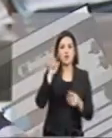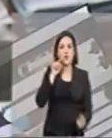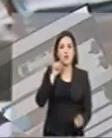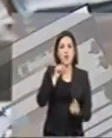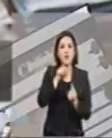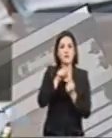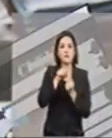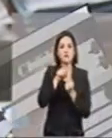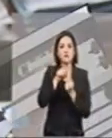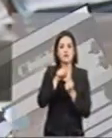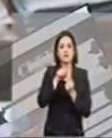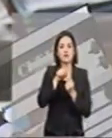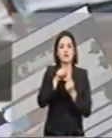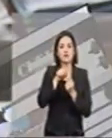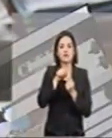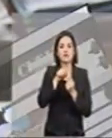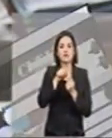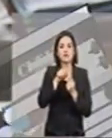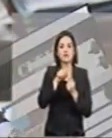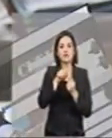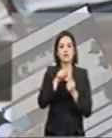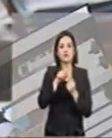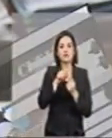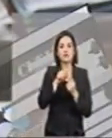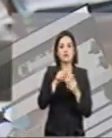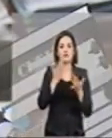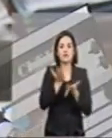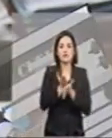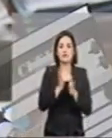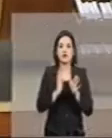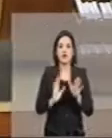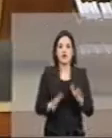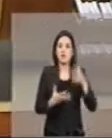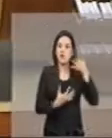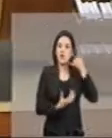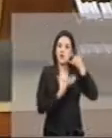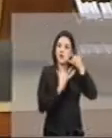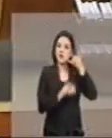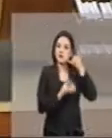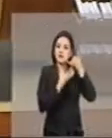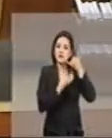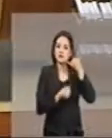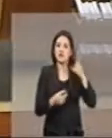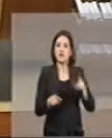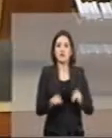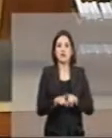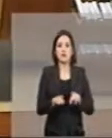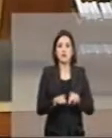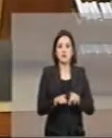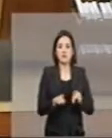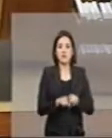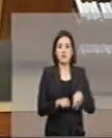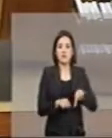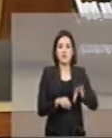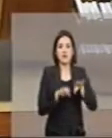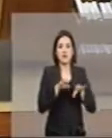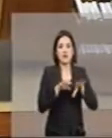frustrar a realização de interceptações telefônicas e ou escutas